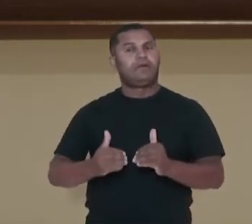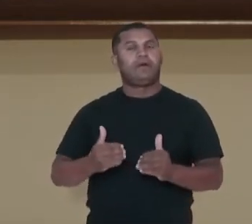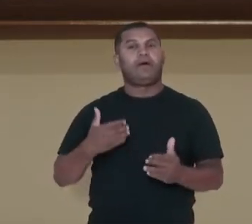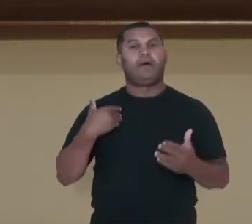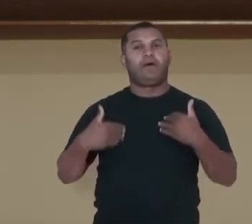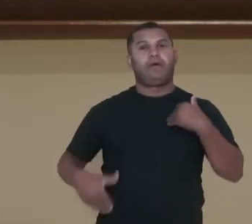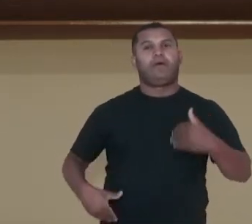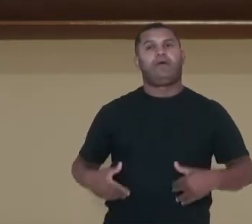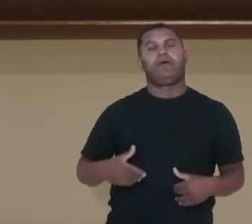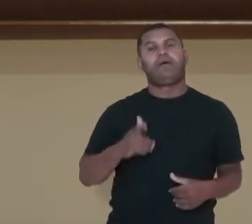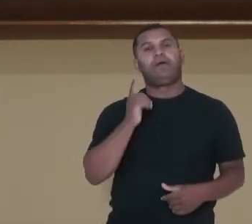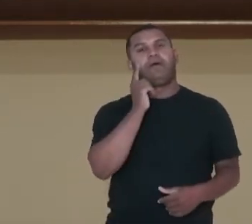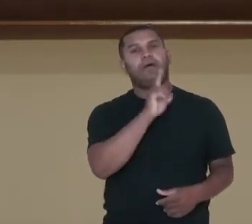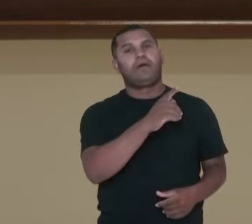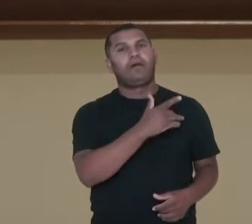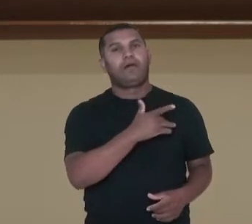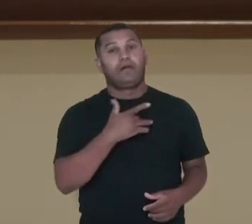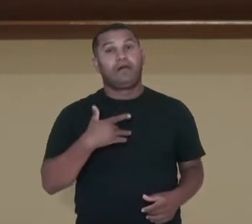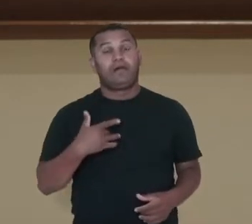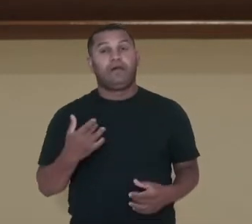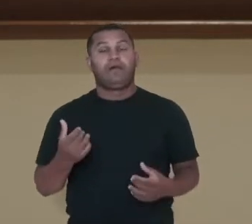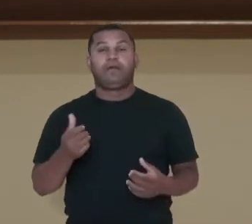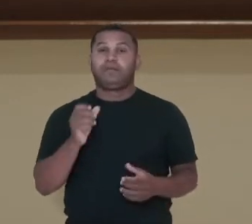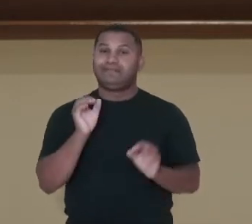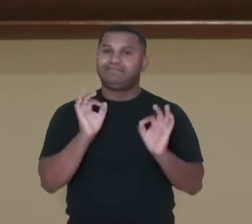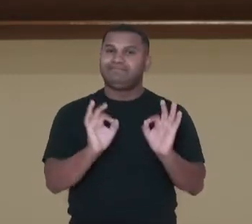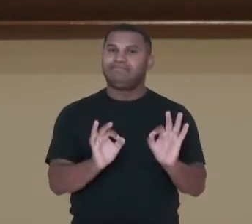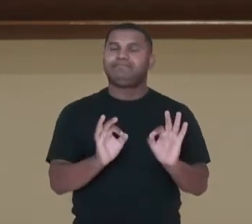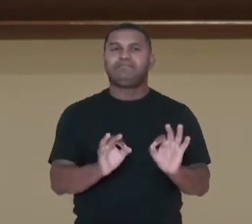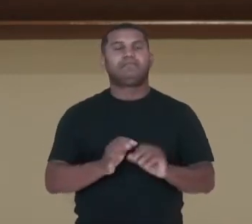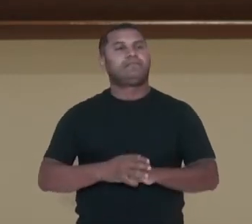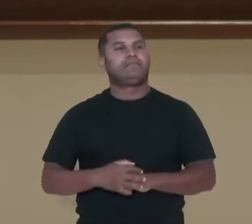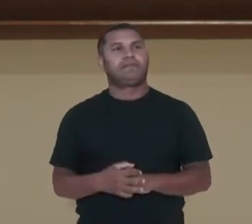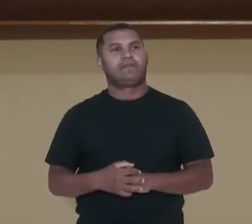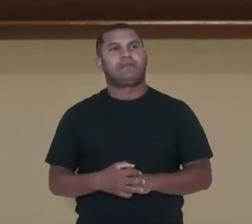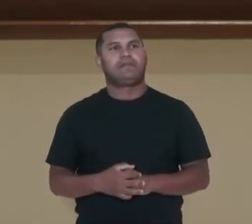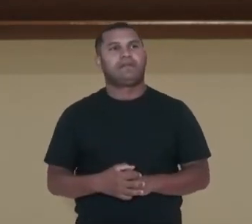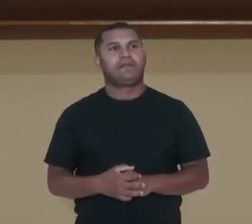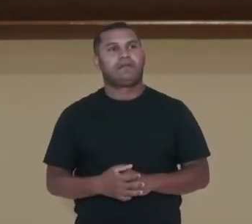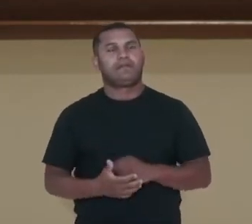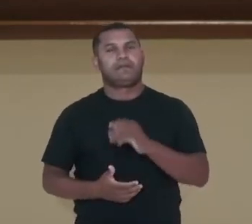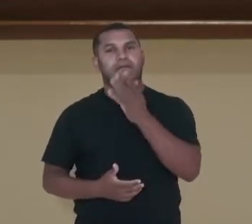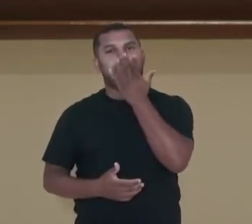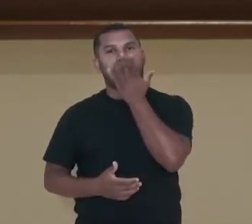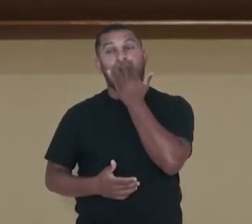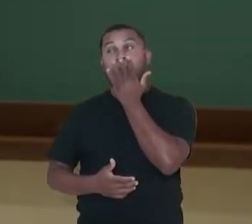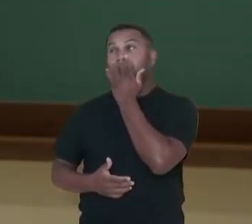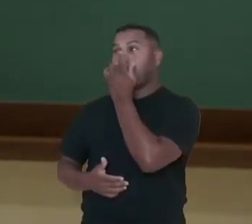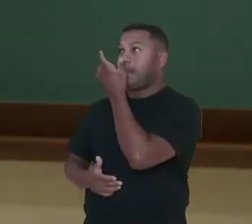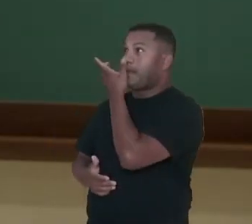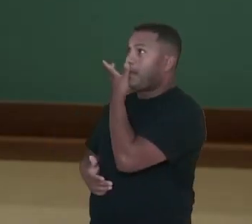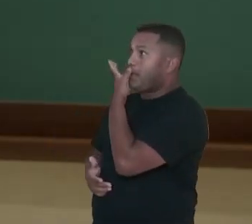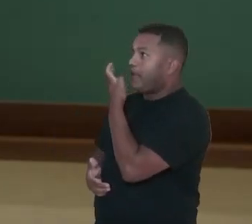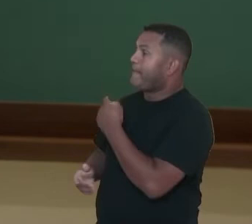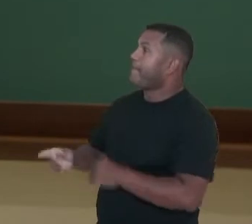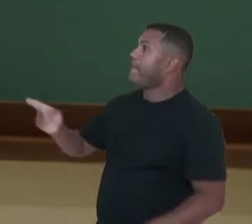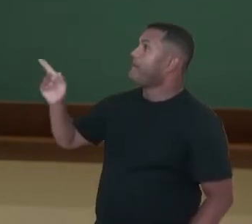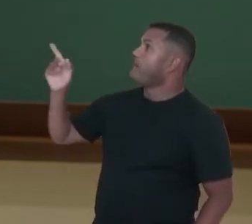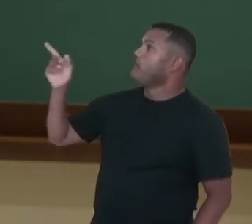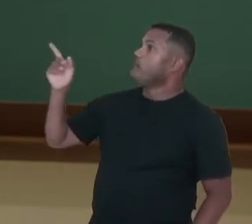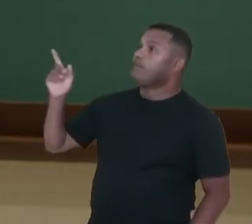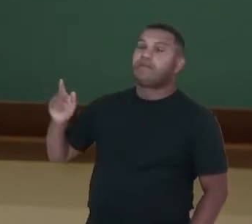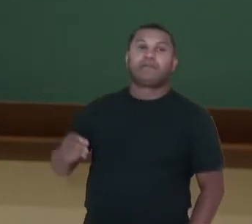nós temos a nossa saúde garantida, certo? Então, esquistossomose provocada